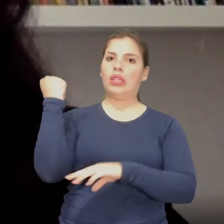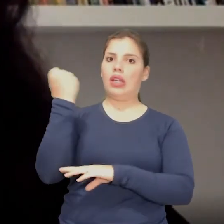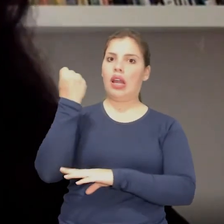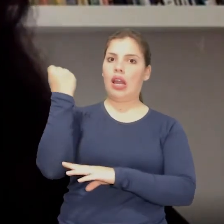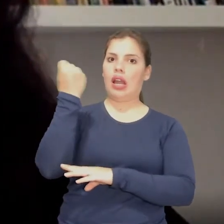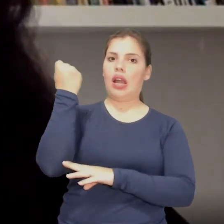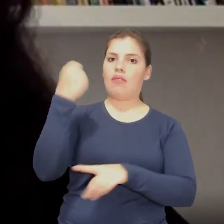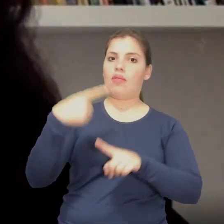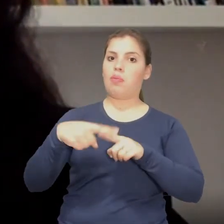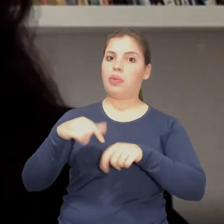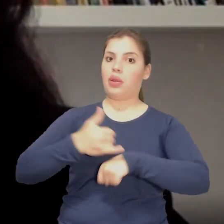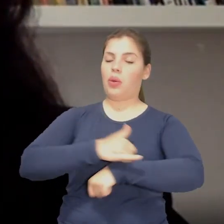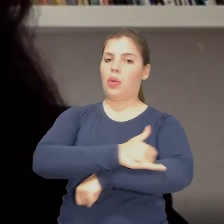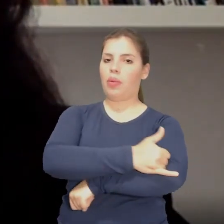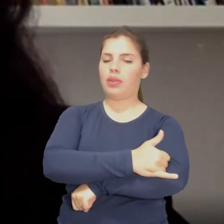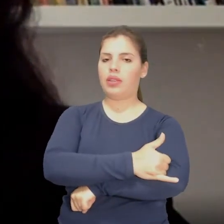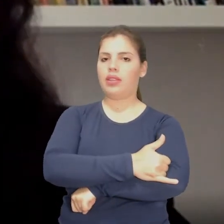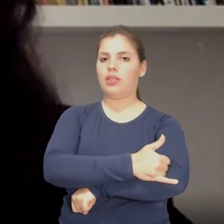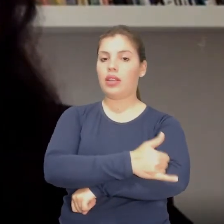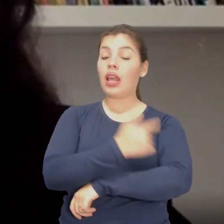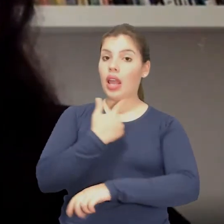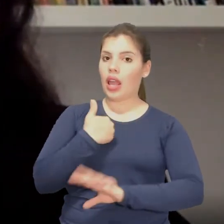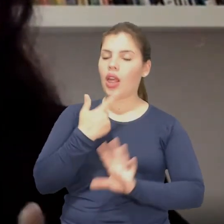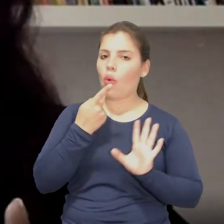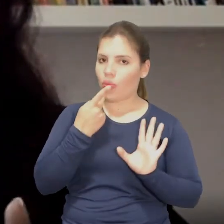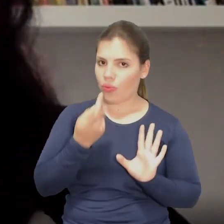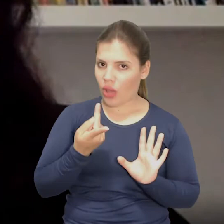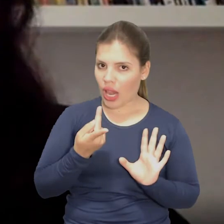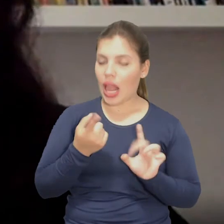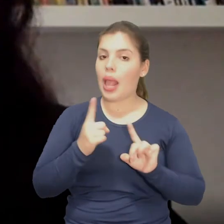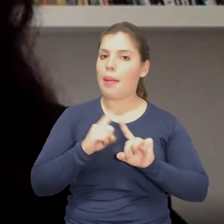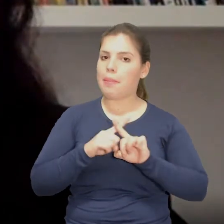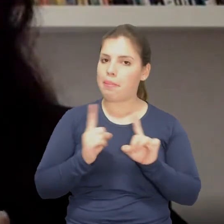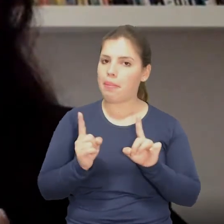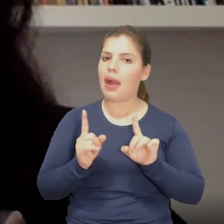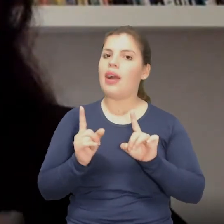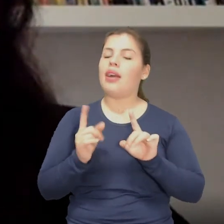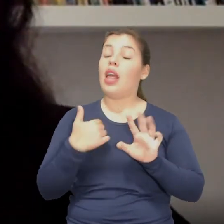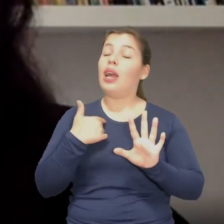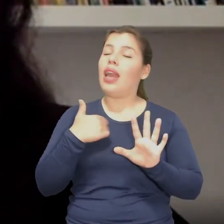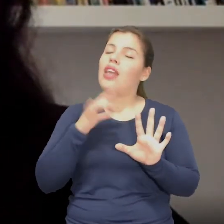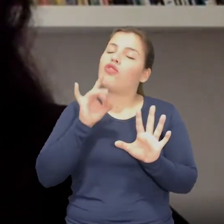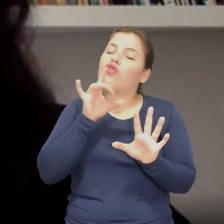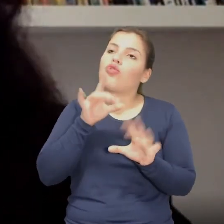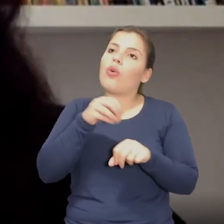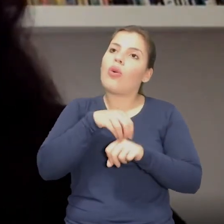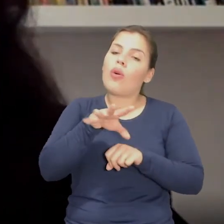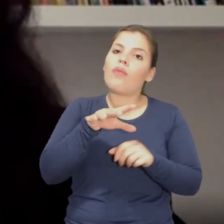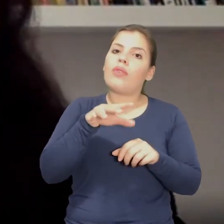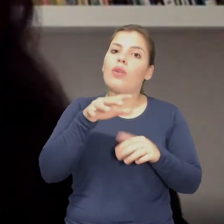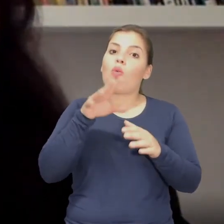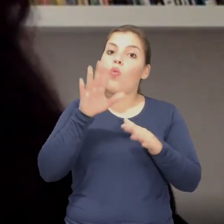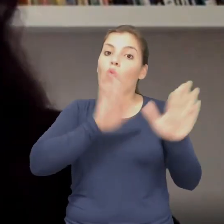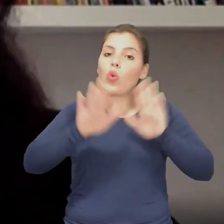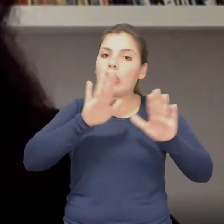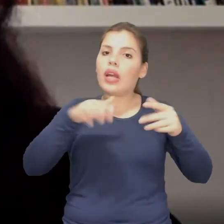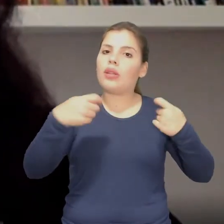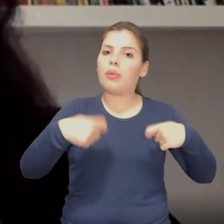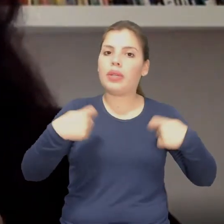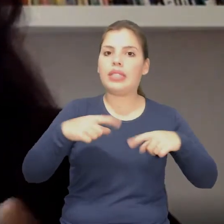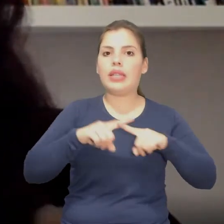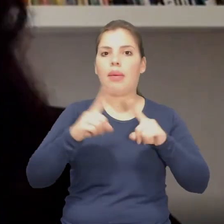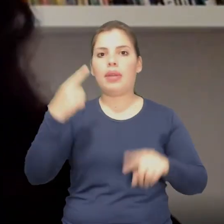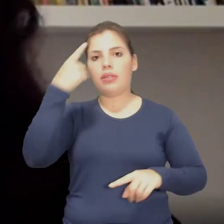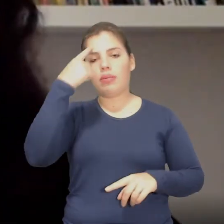envolvendo o Covid. Né? E quando eu falo isso, mas eu insisto que o cuidado é necessário. Eu não estou falando